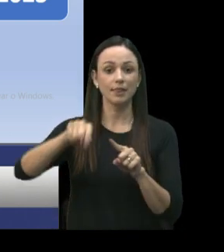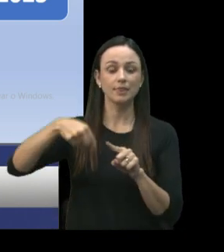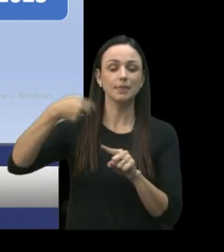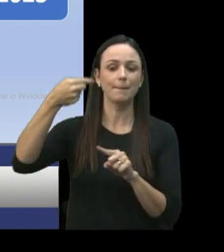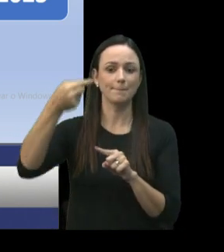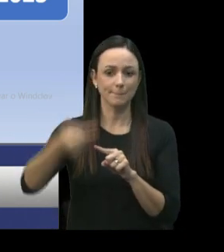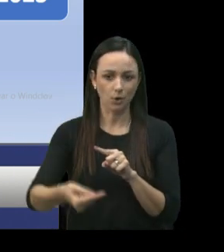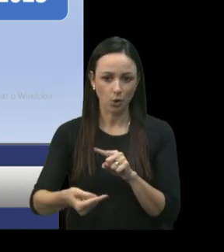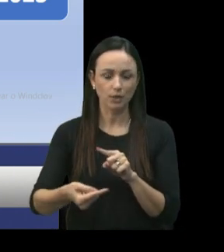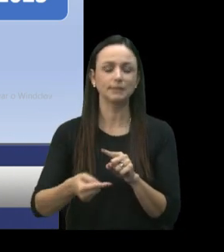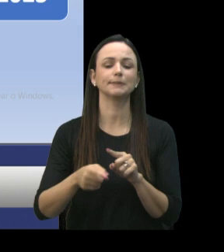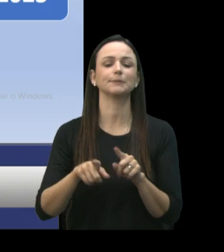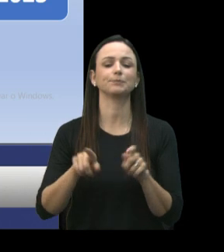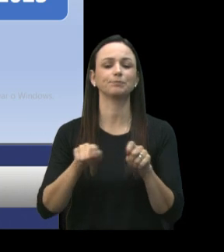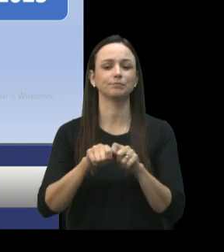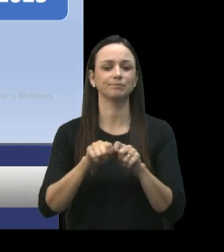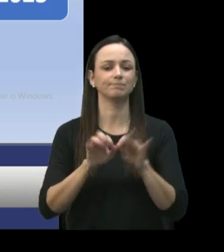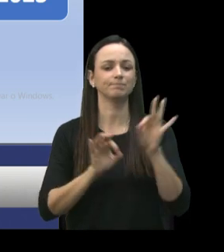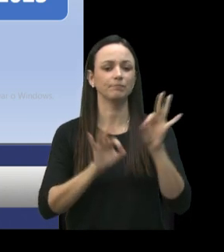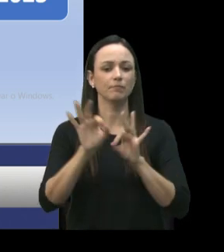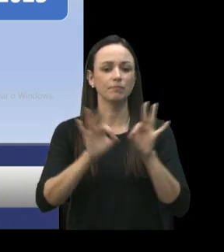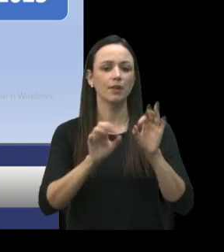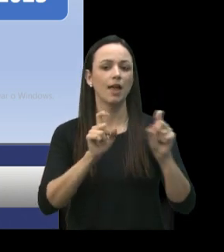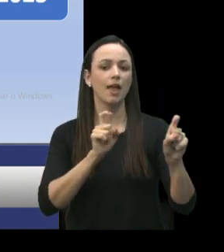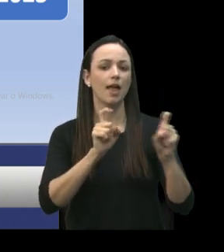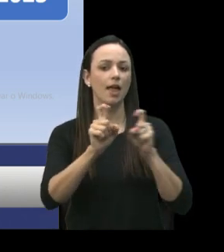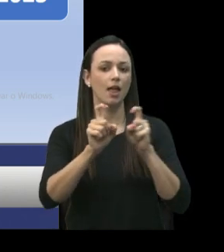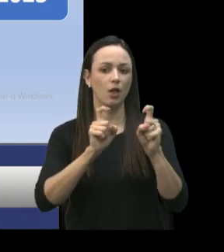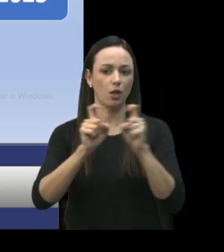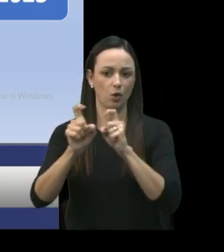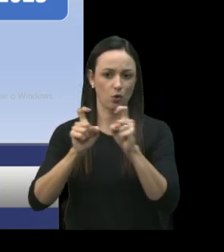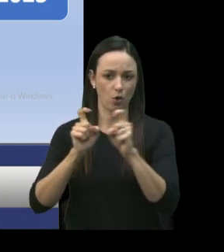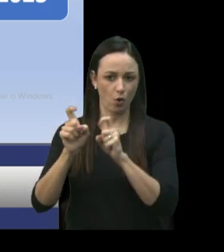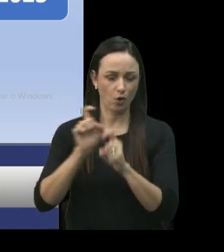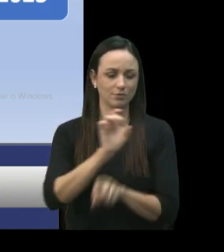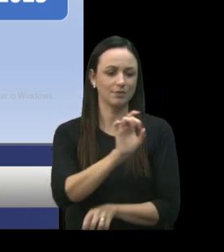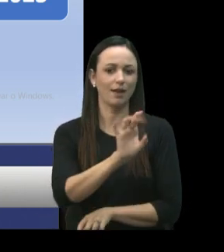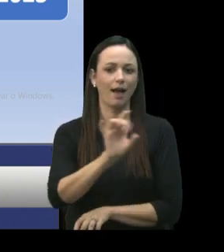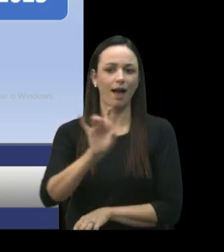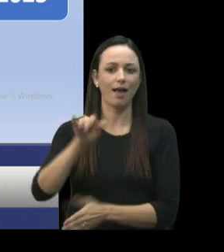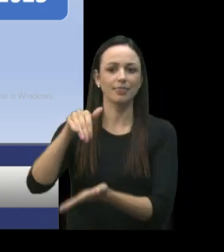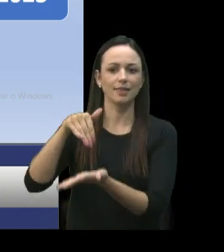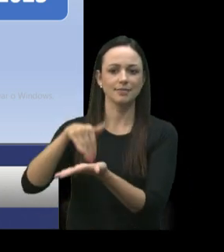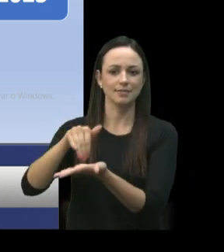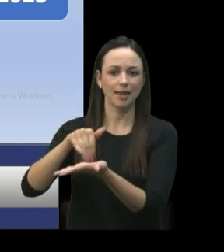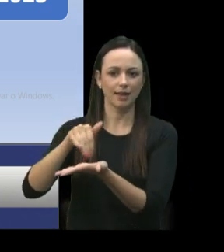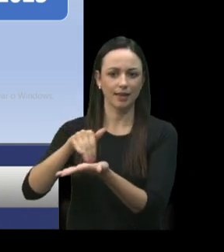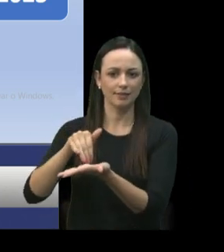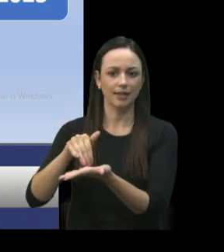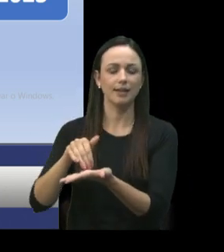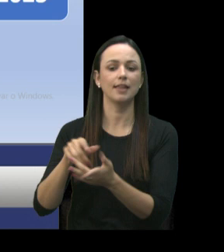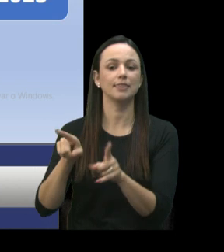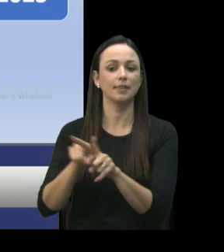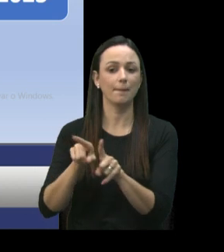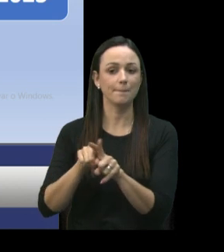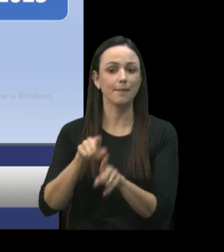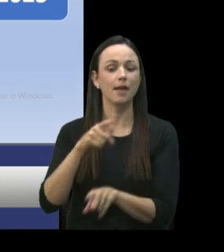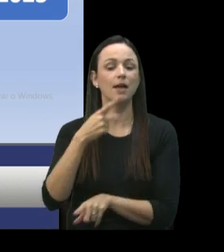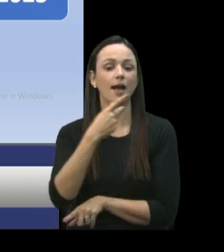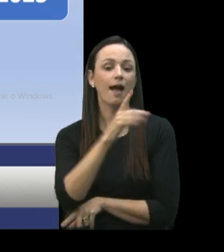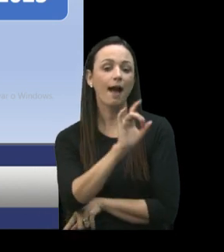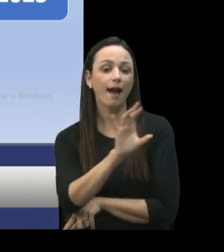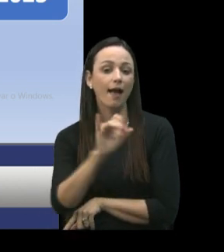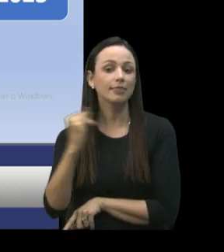nós elaboramos reuniões com as secretarias e a sua devida importância, para saber